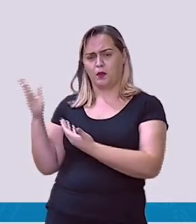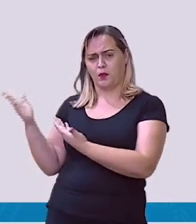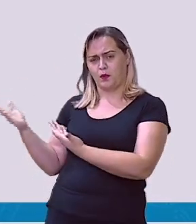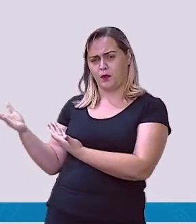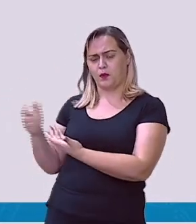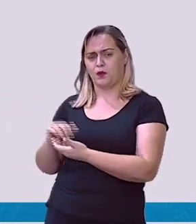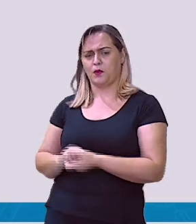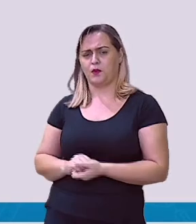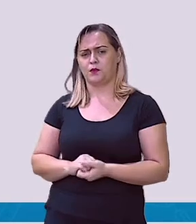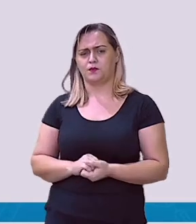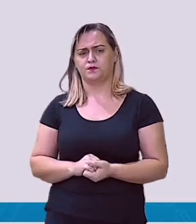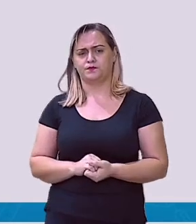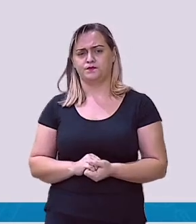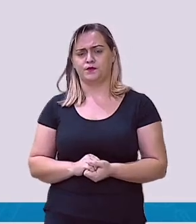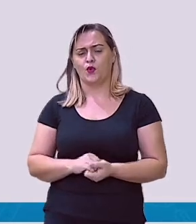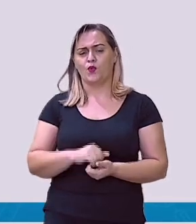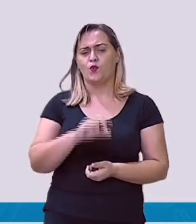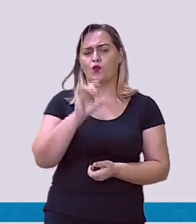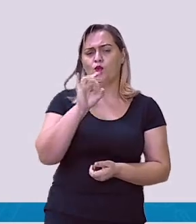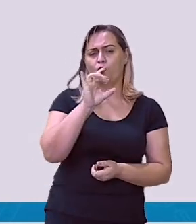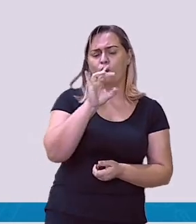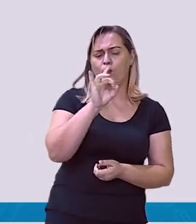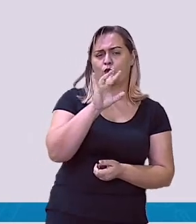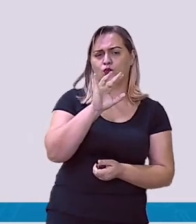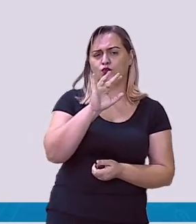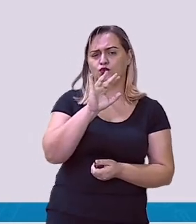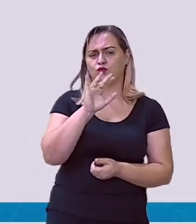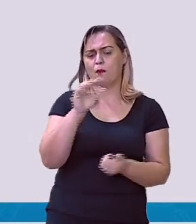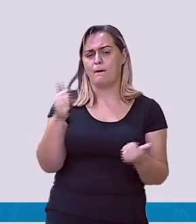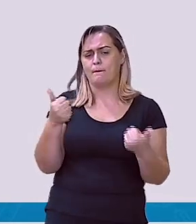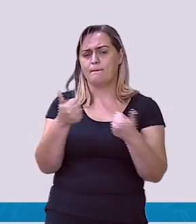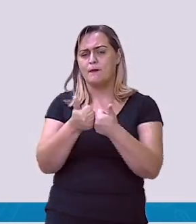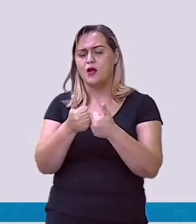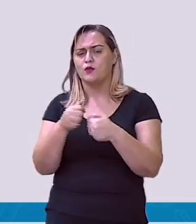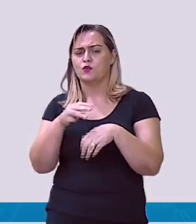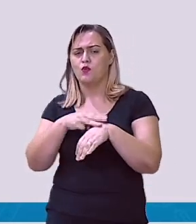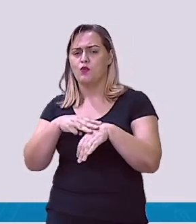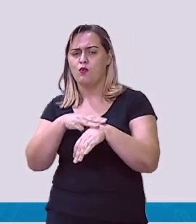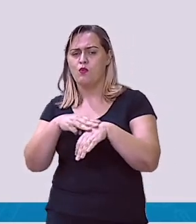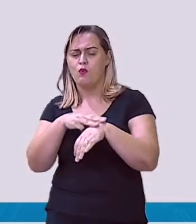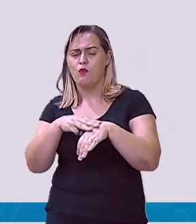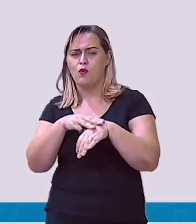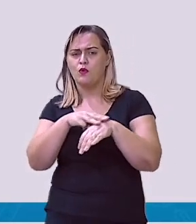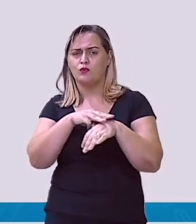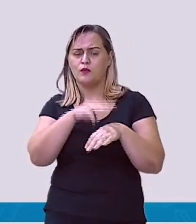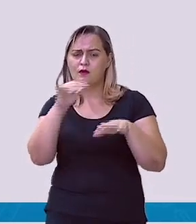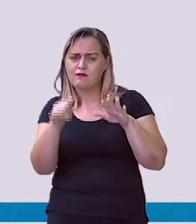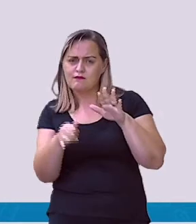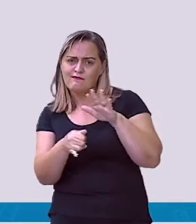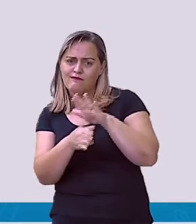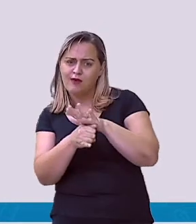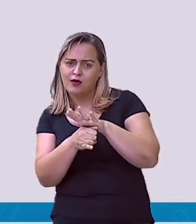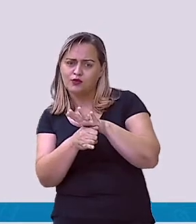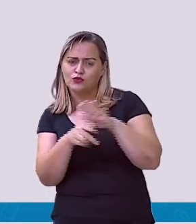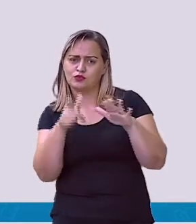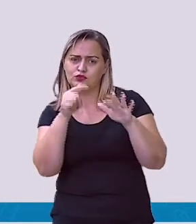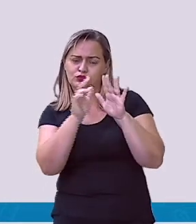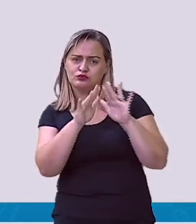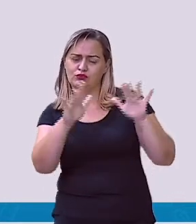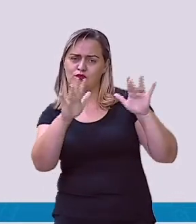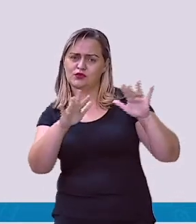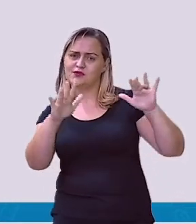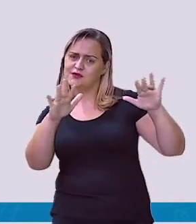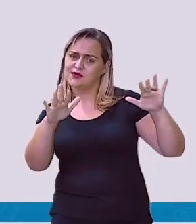com muita propriedade, olha, debaixo do assoalho do oceano, nós